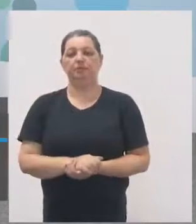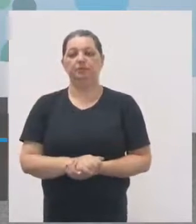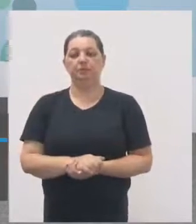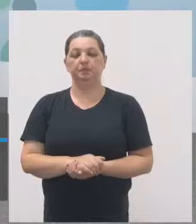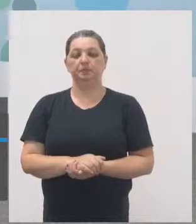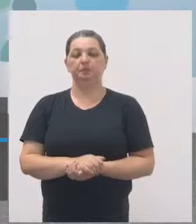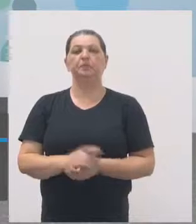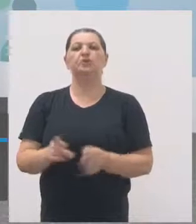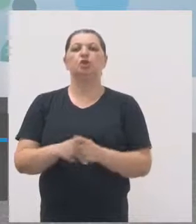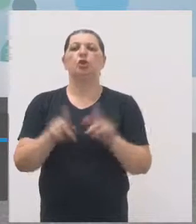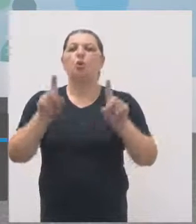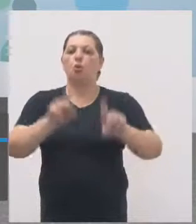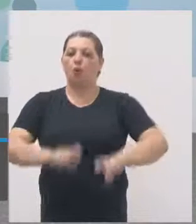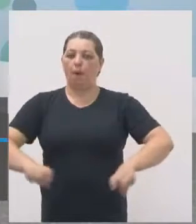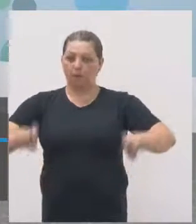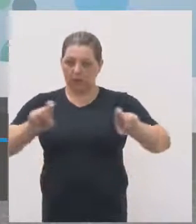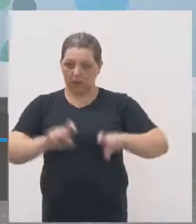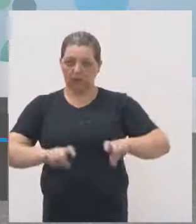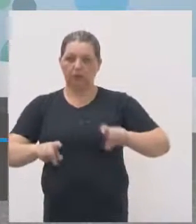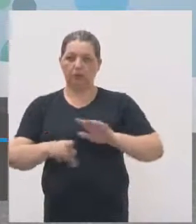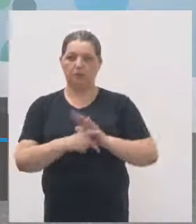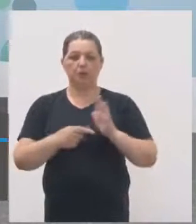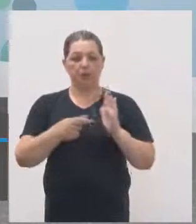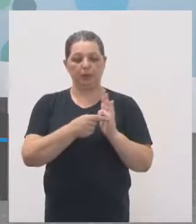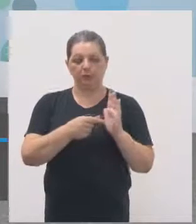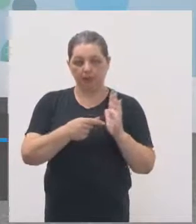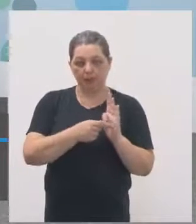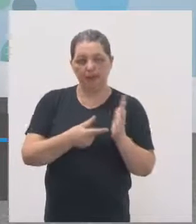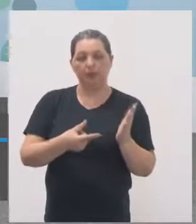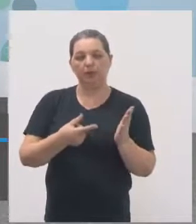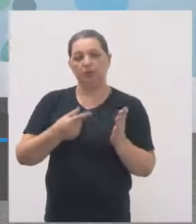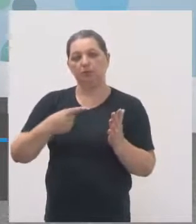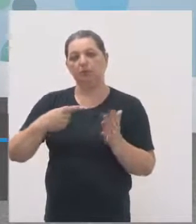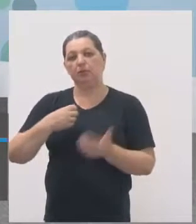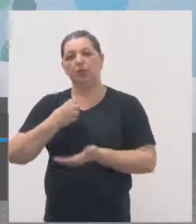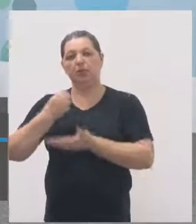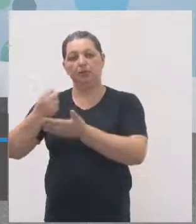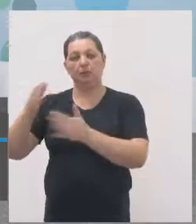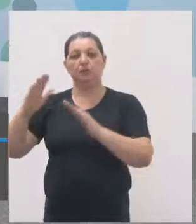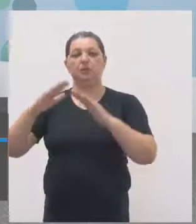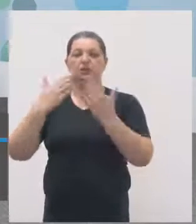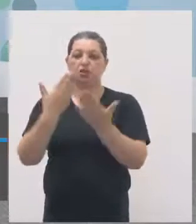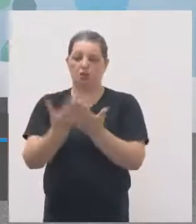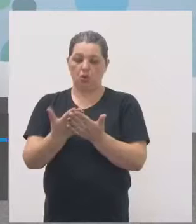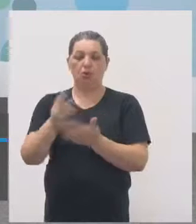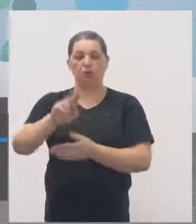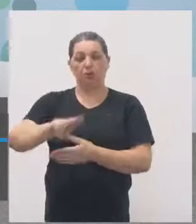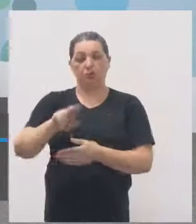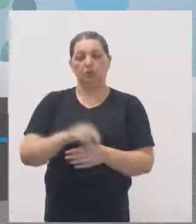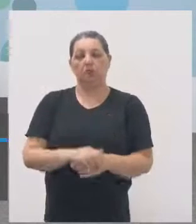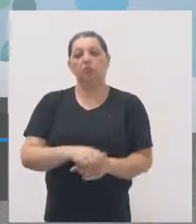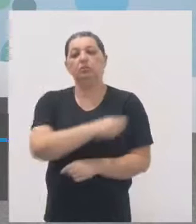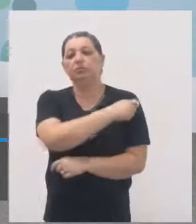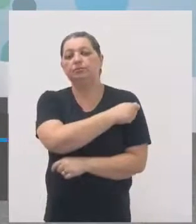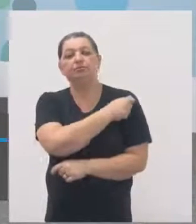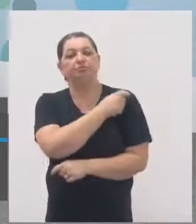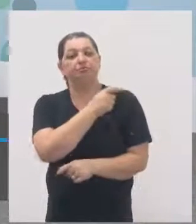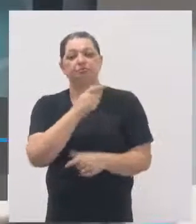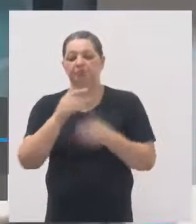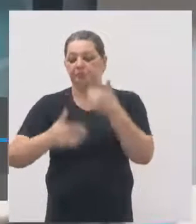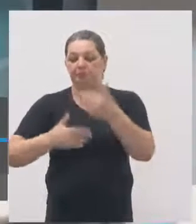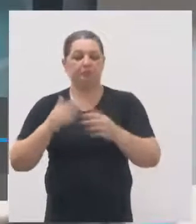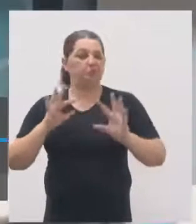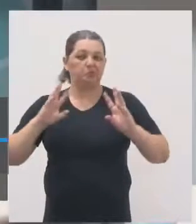no computador, né? Levei a placa de áudio para a escola, deixei tudo organizadinho. E os alunos que fizeram todo o